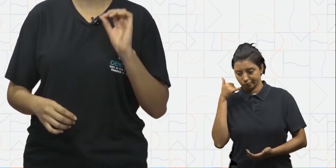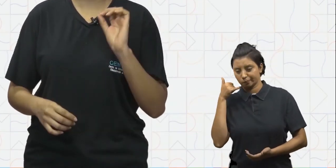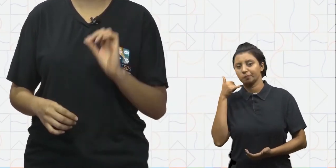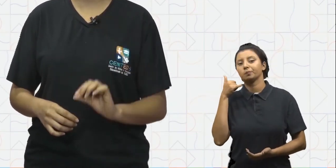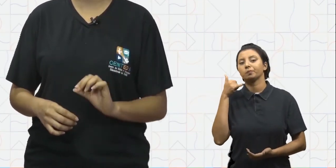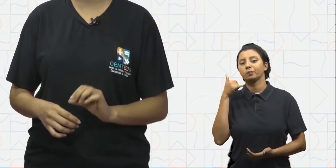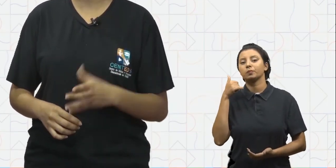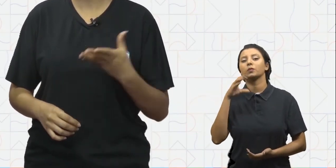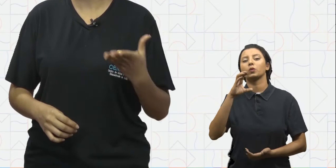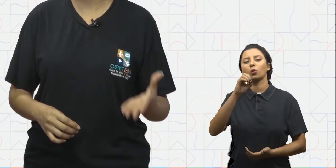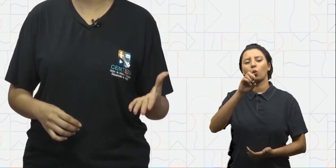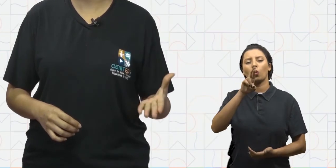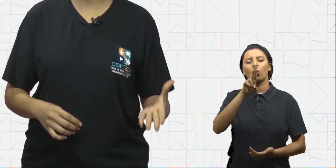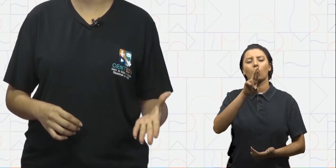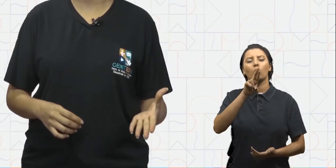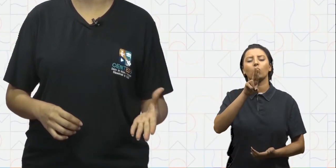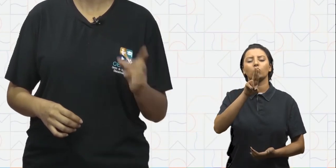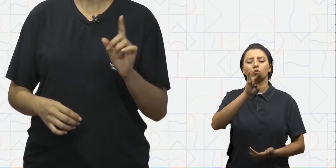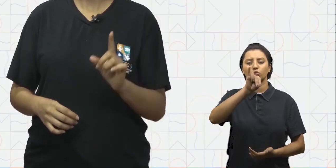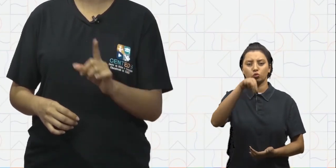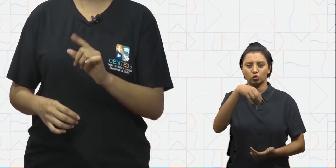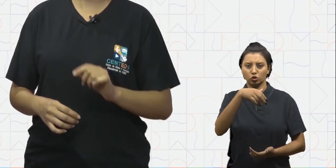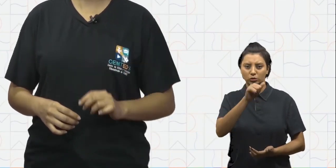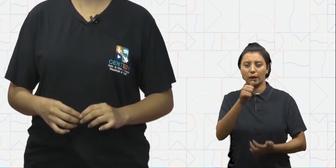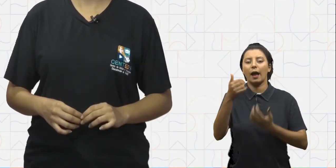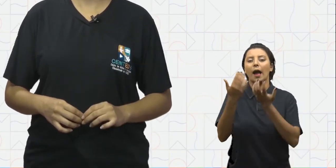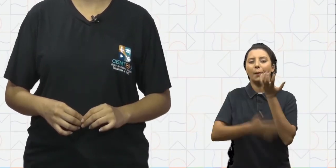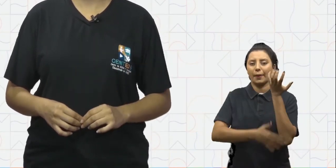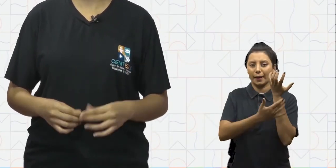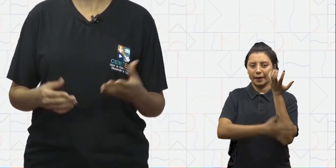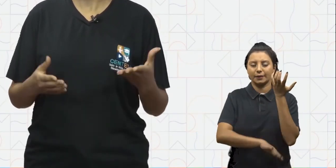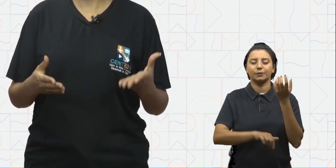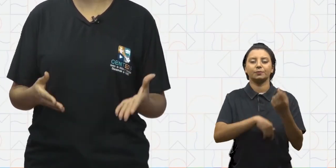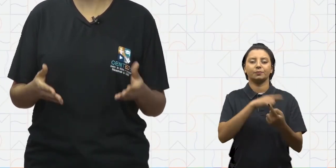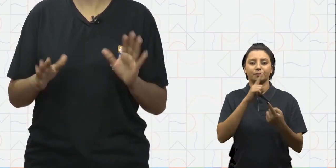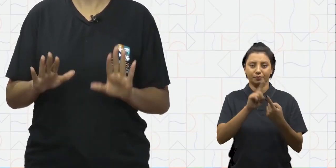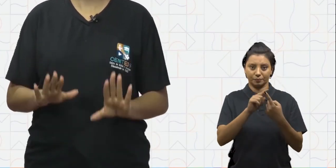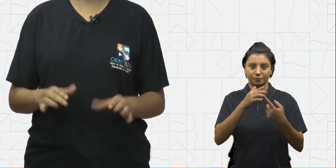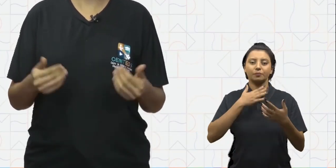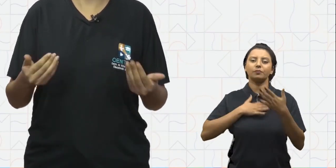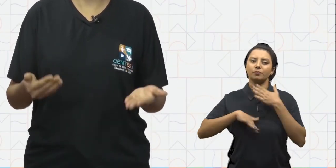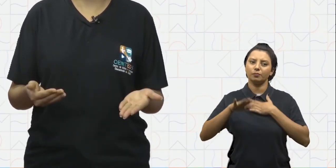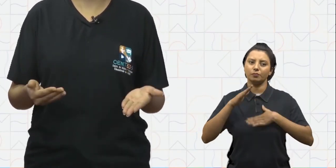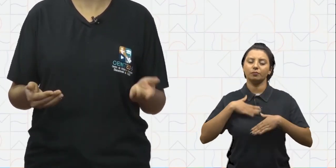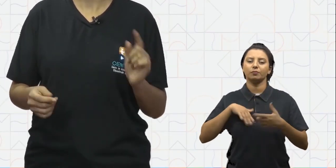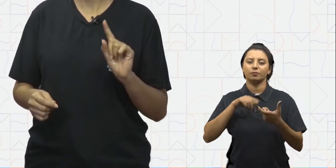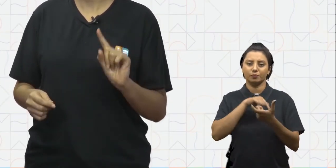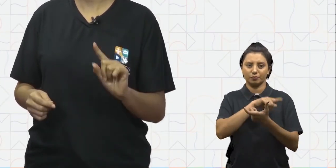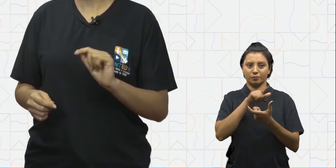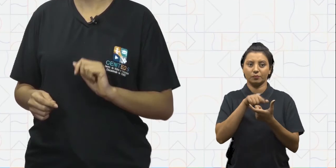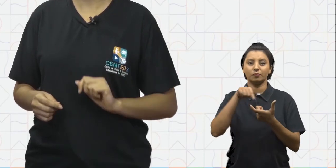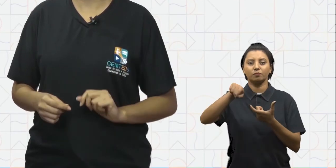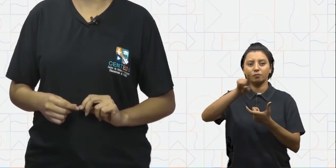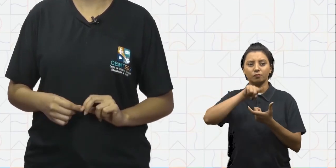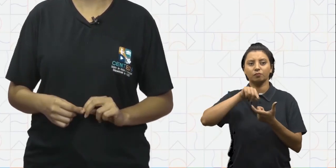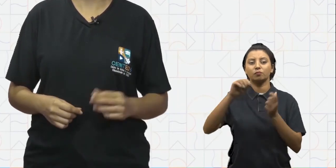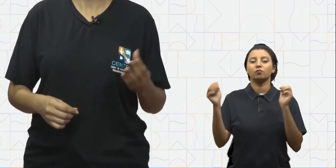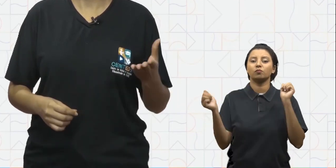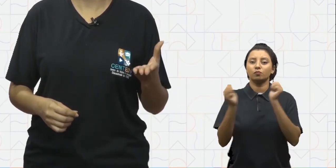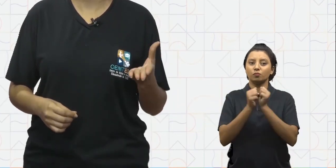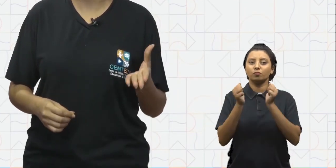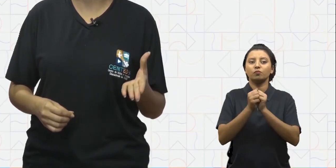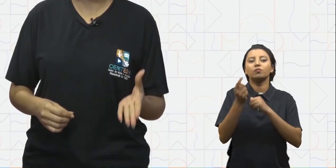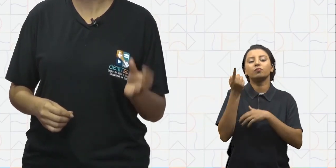telefone, coruja e abacaxi. Vamos falá-las novamente, mas mais devagar. E você, junto